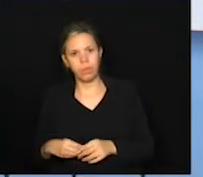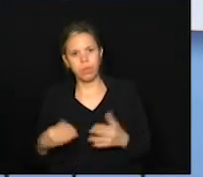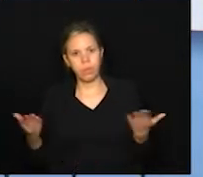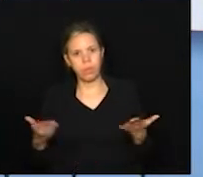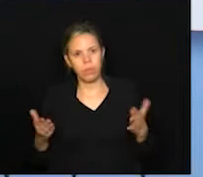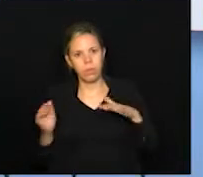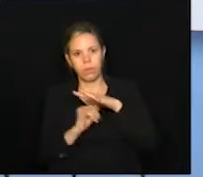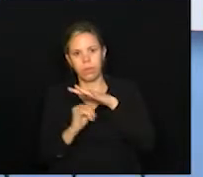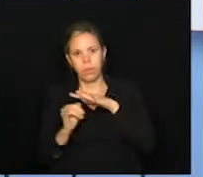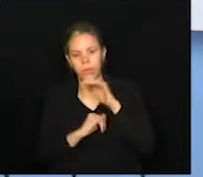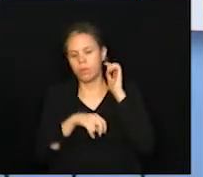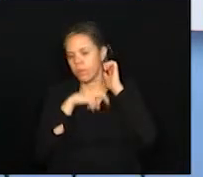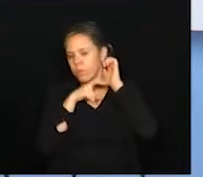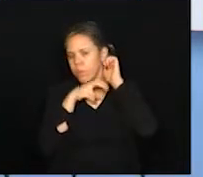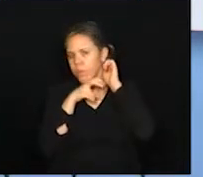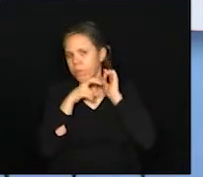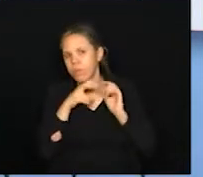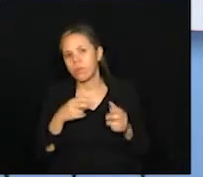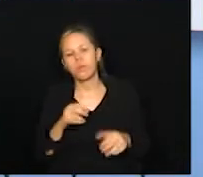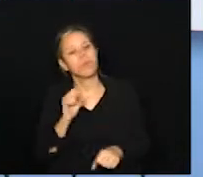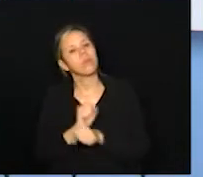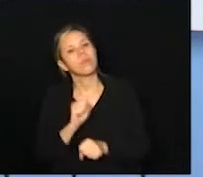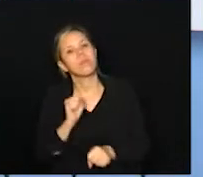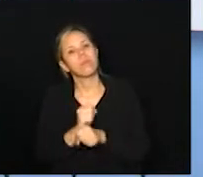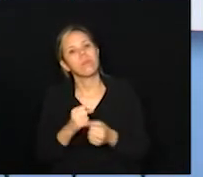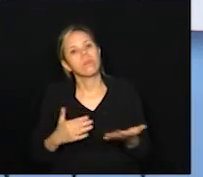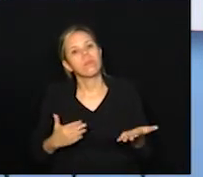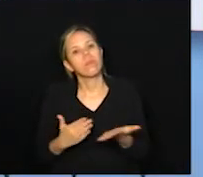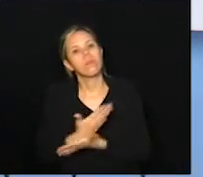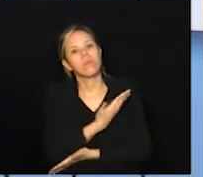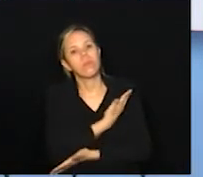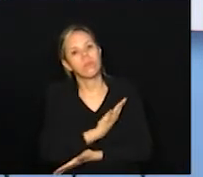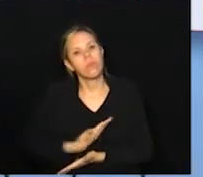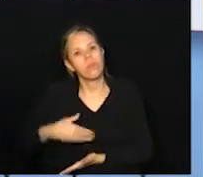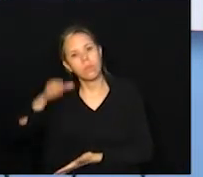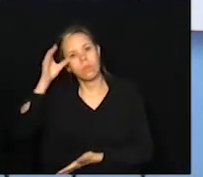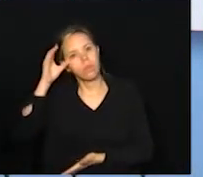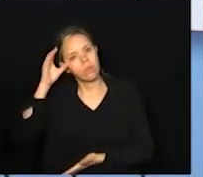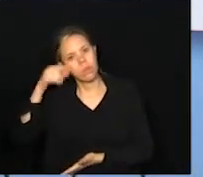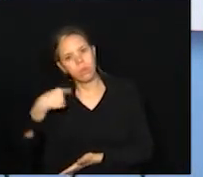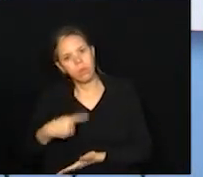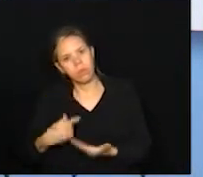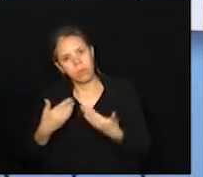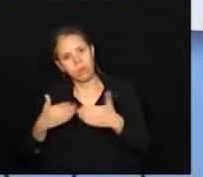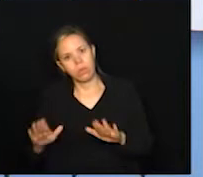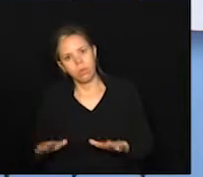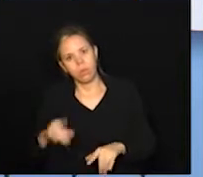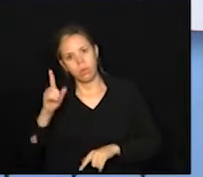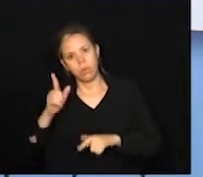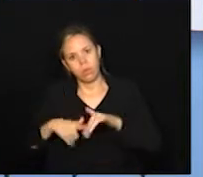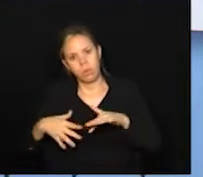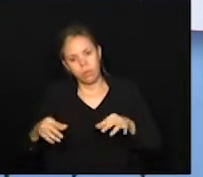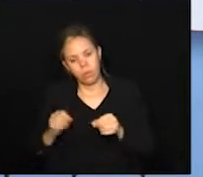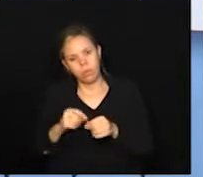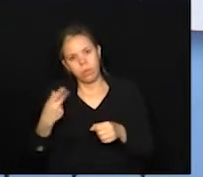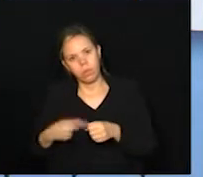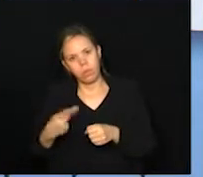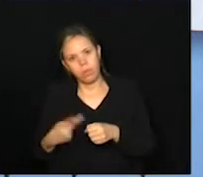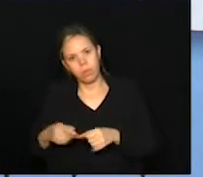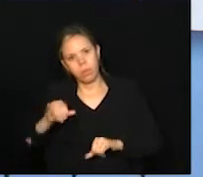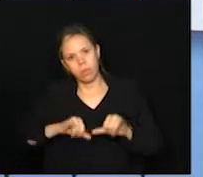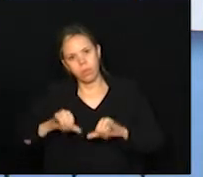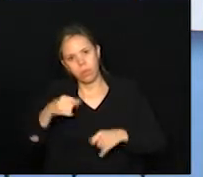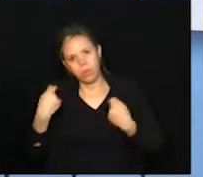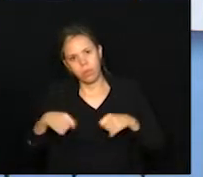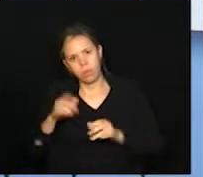o Instituto Butantan aguarda a autorização do governo chinês para a liberação de mais matéria-prima